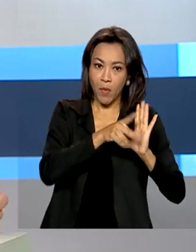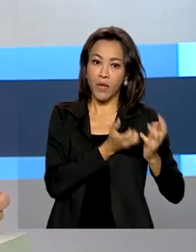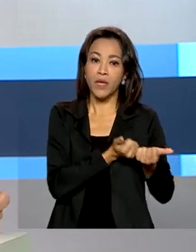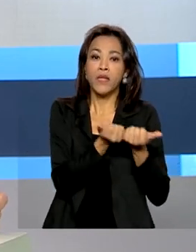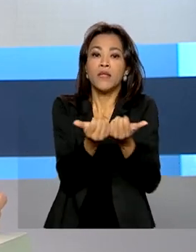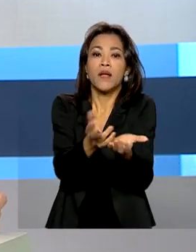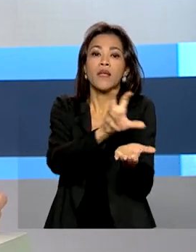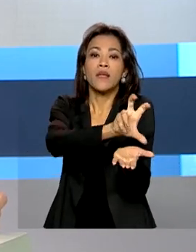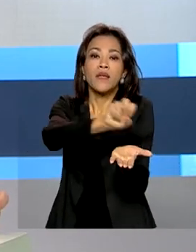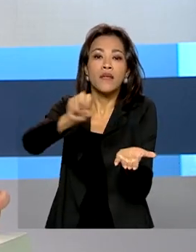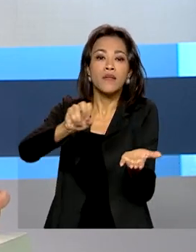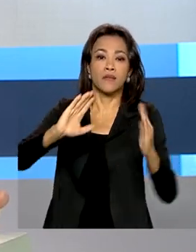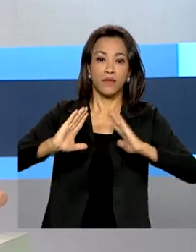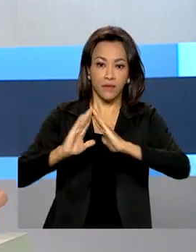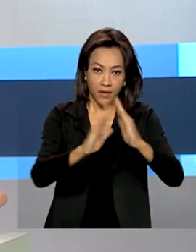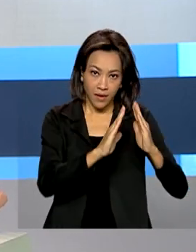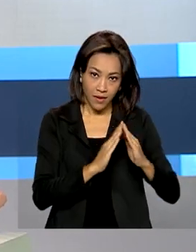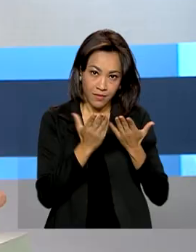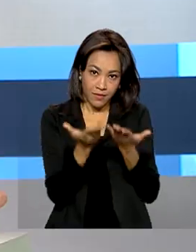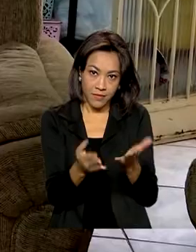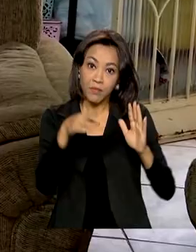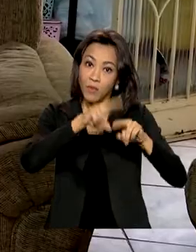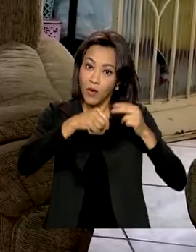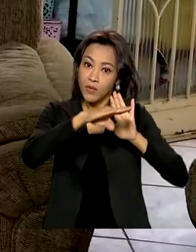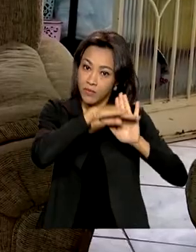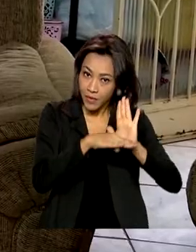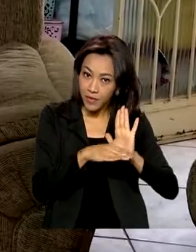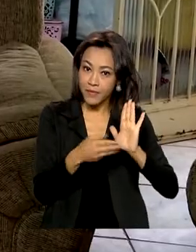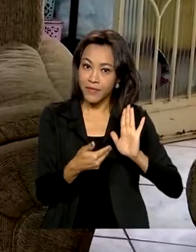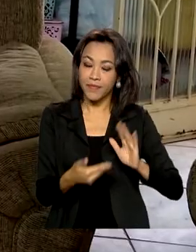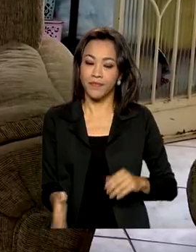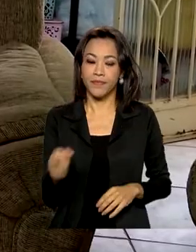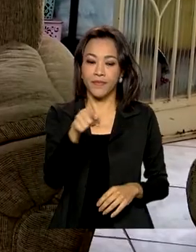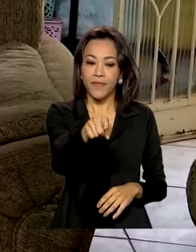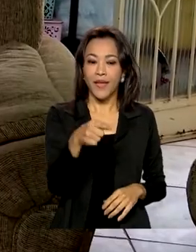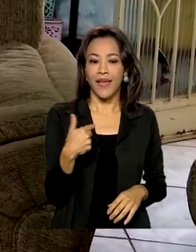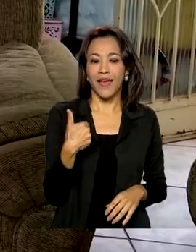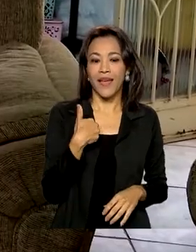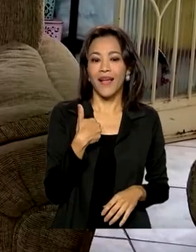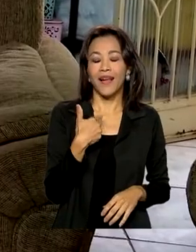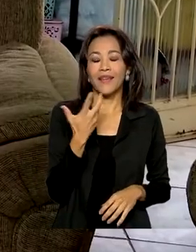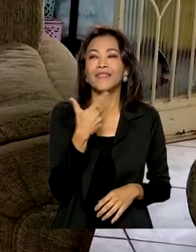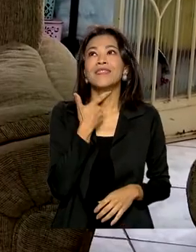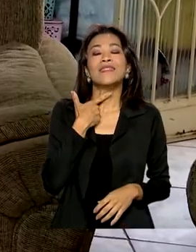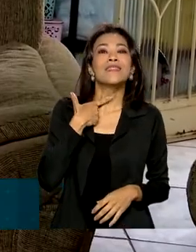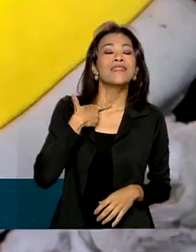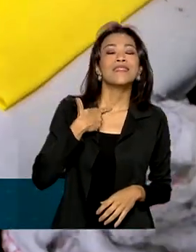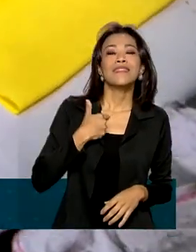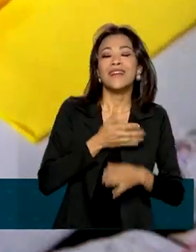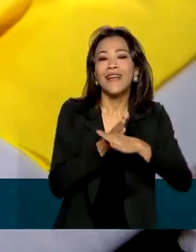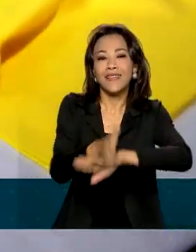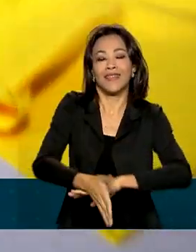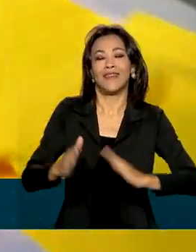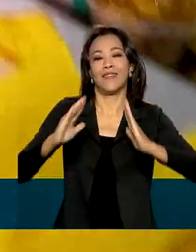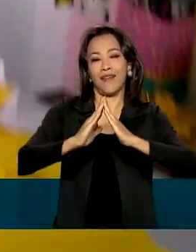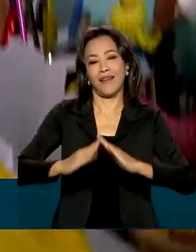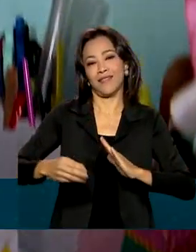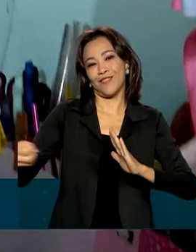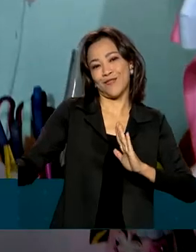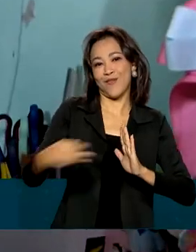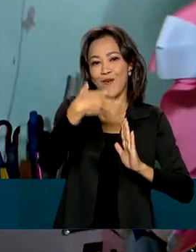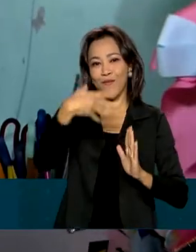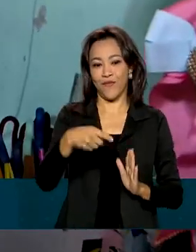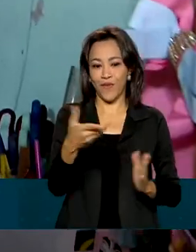moradias por meio do programa Casa Verde e Amarela. Edmar não vê a hora de entrar na casa nova. Hoje, a artesã